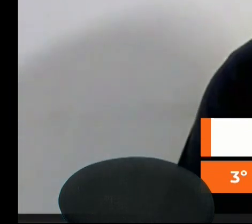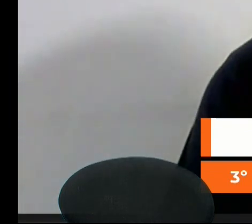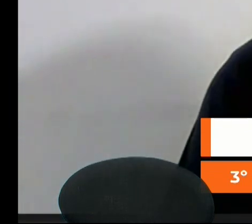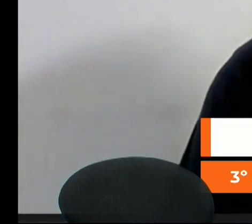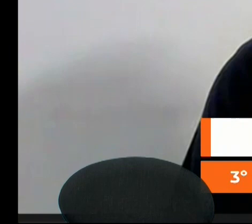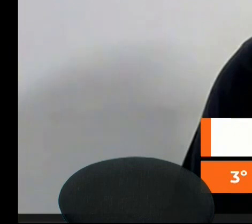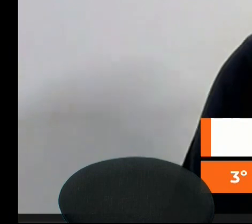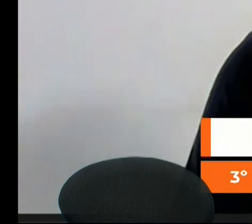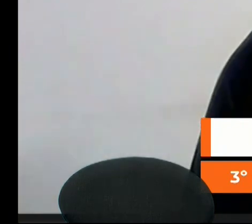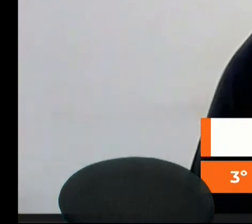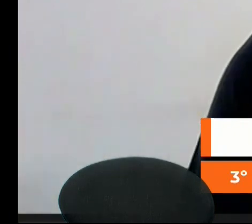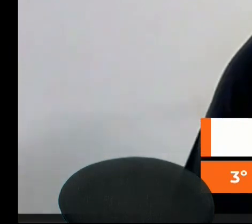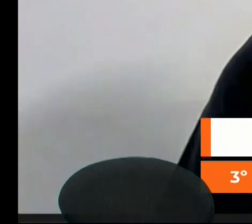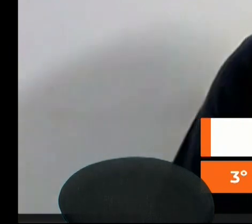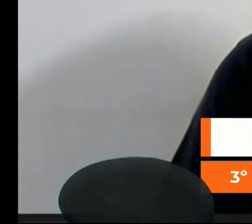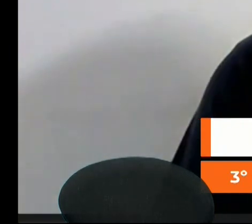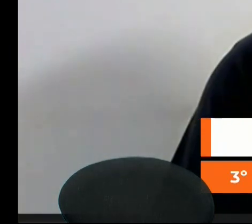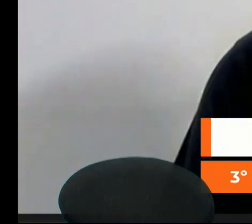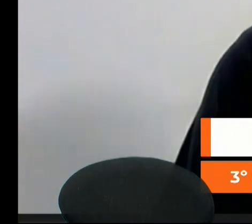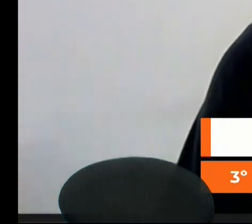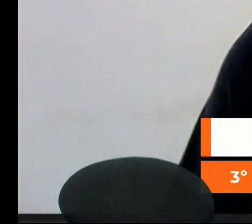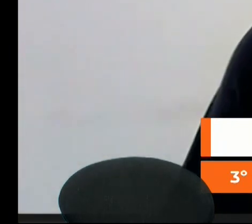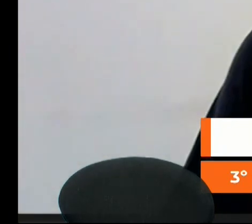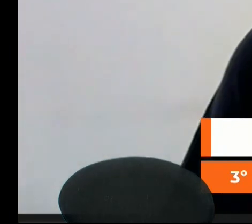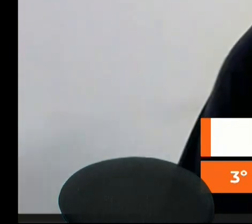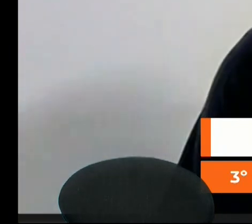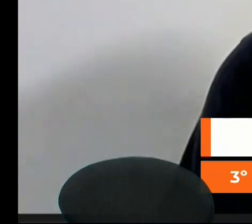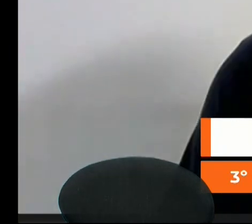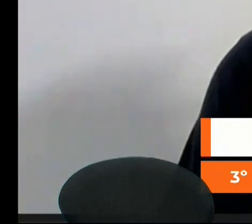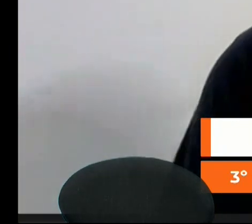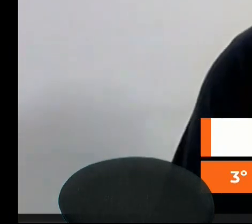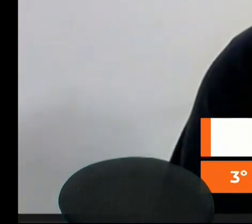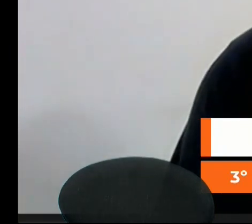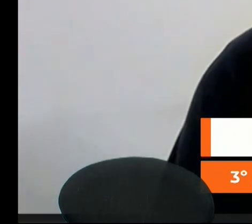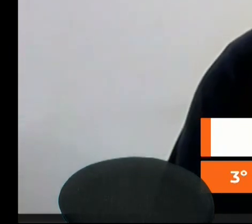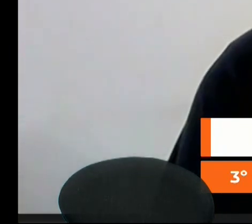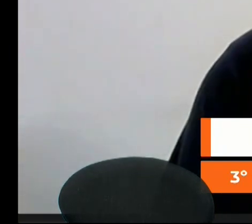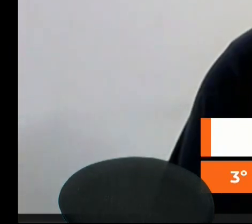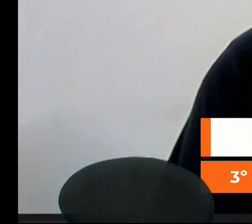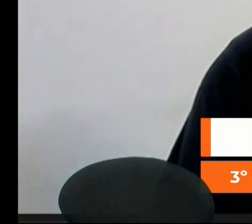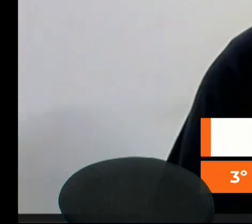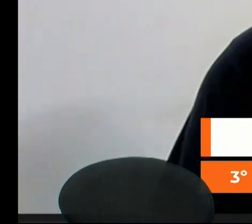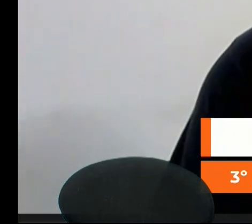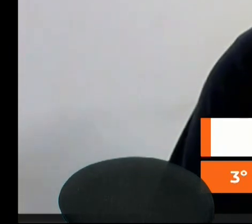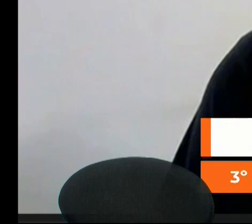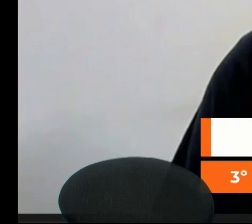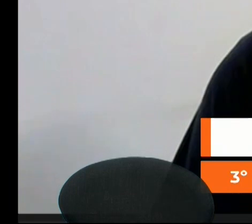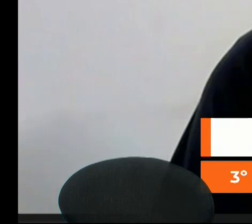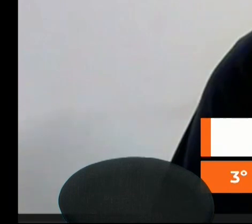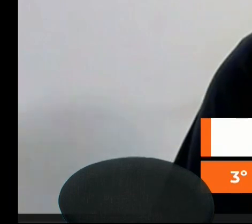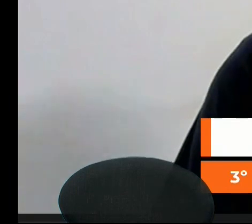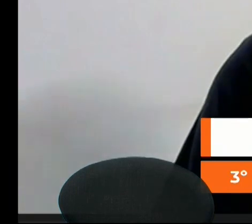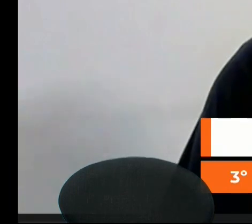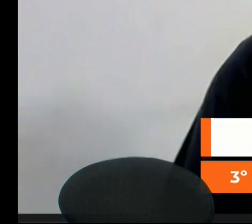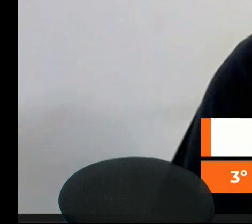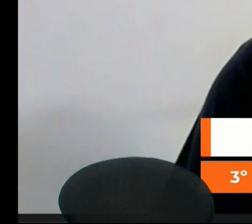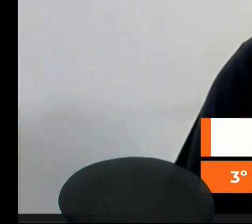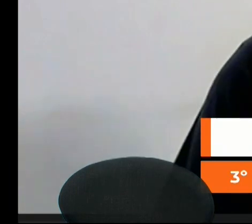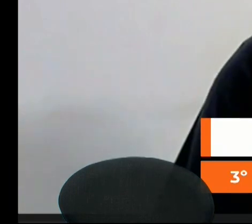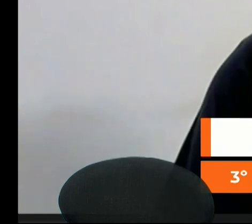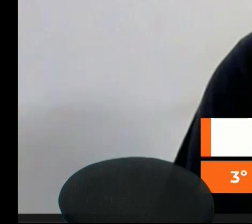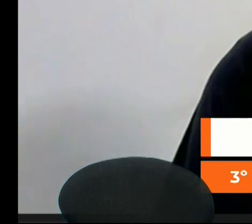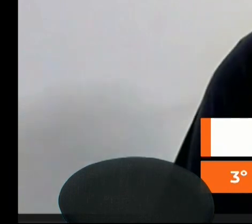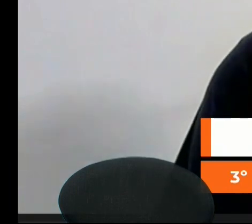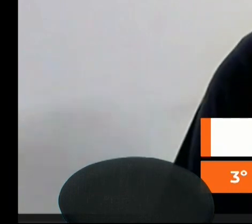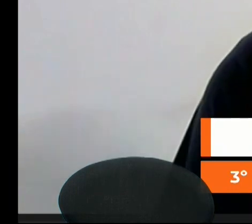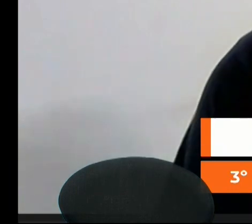é especial, você falar que sua filha é linda, você falar que é muito inteligente, ok. Mas não é isso que vai abastecer